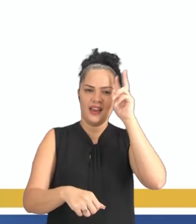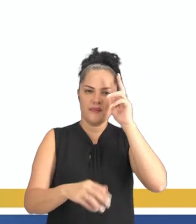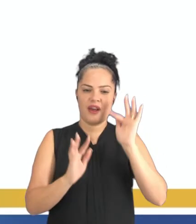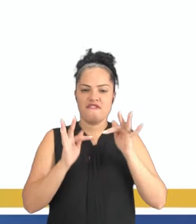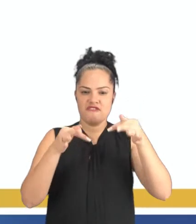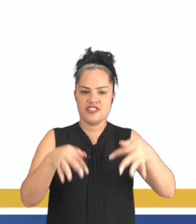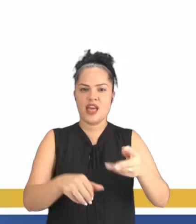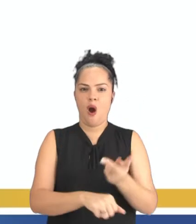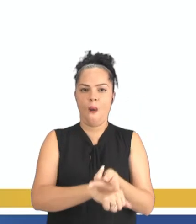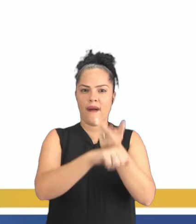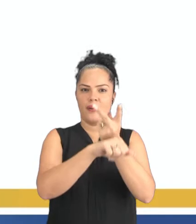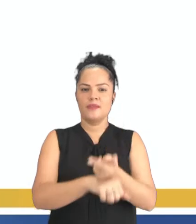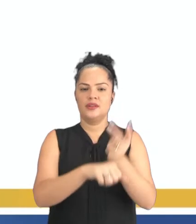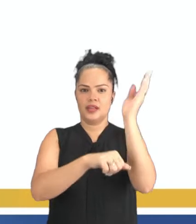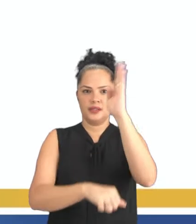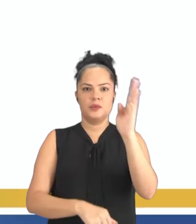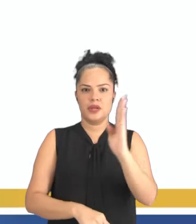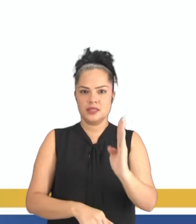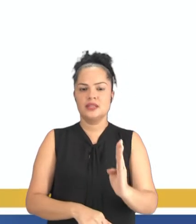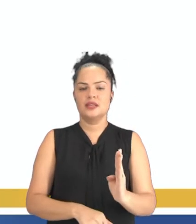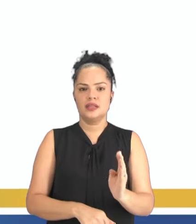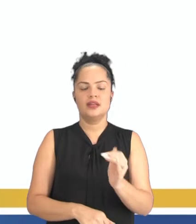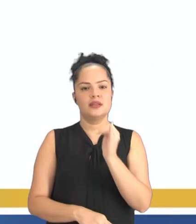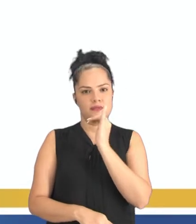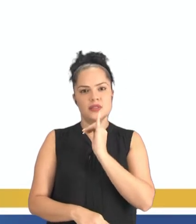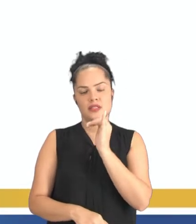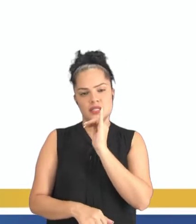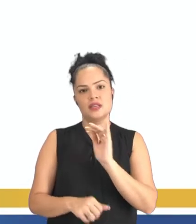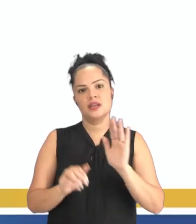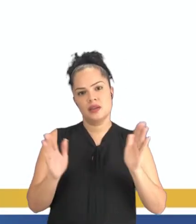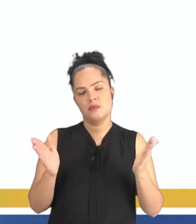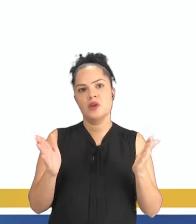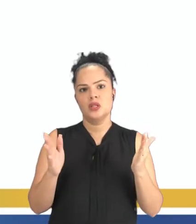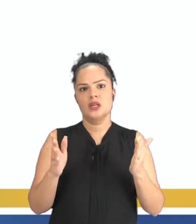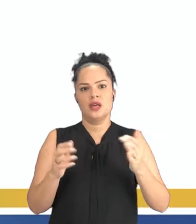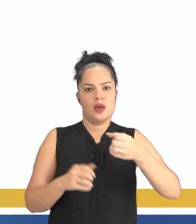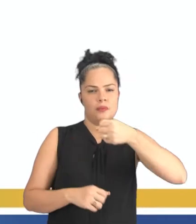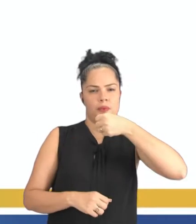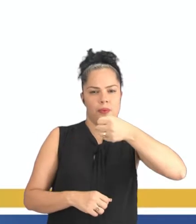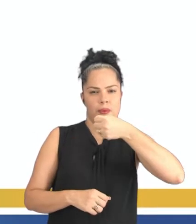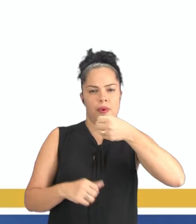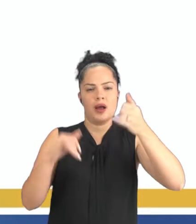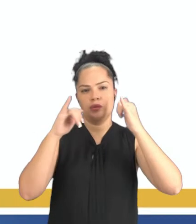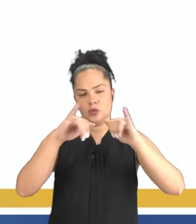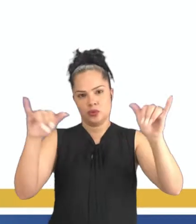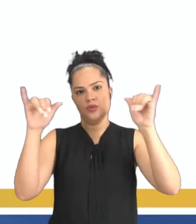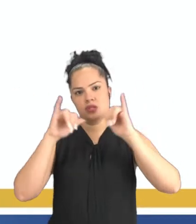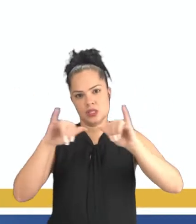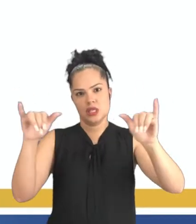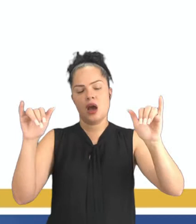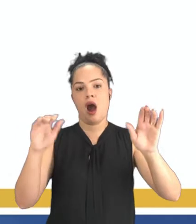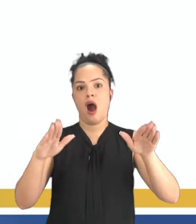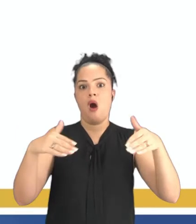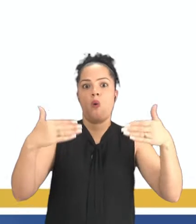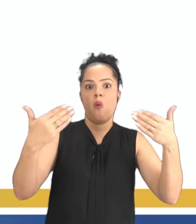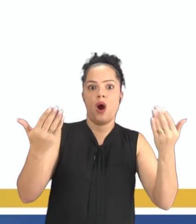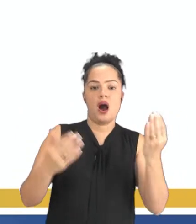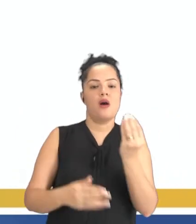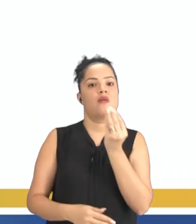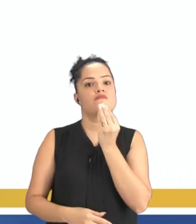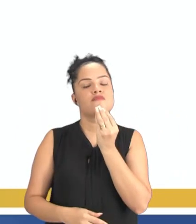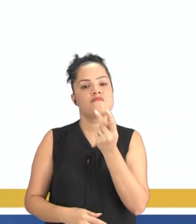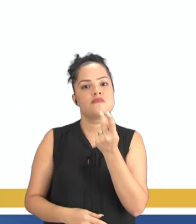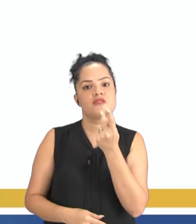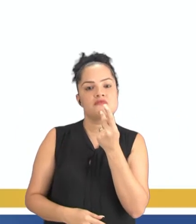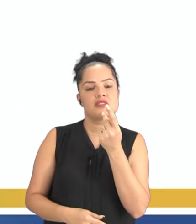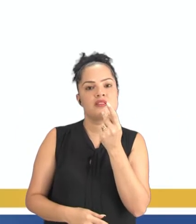do Campeonato Brasileiro, por exemplo, geralmente as emissoras ficam noticiando qual a probabilidade do